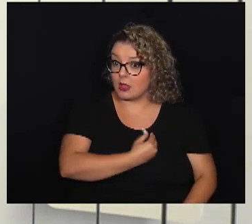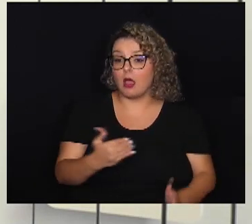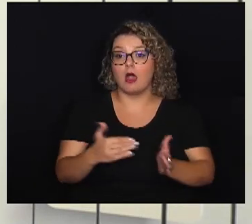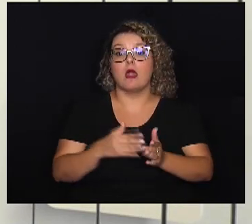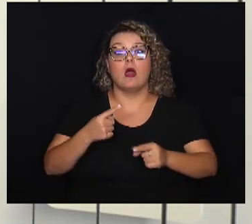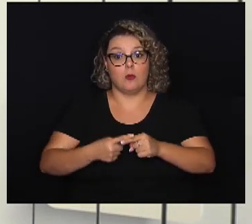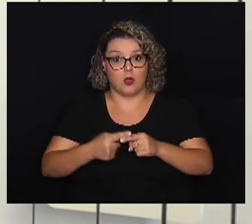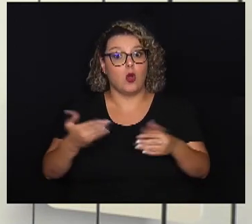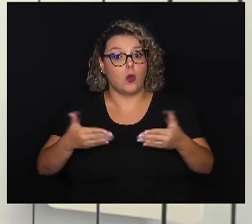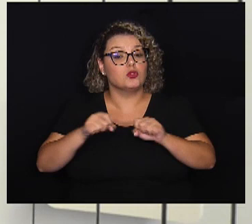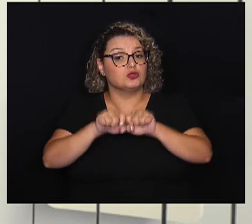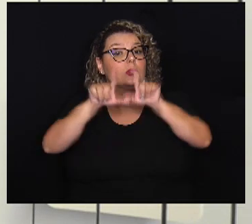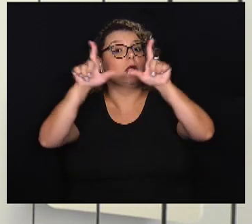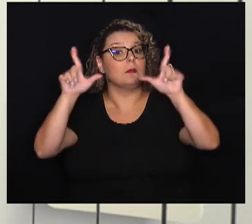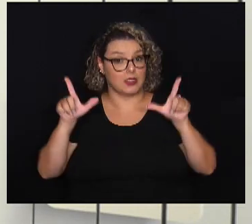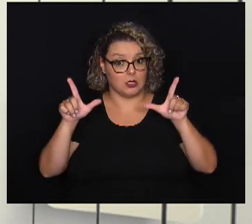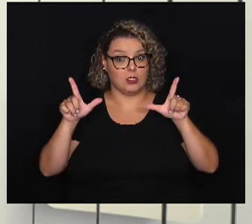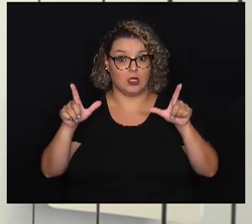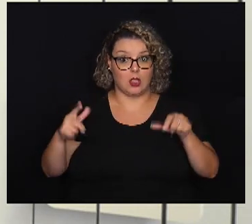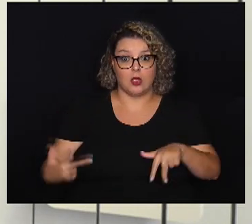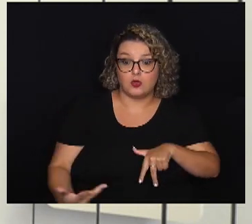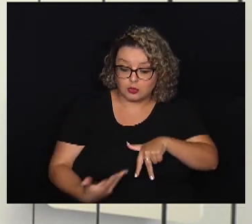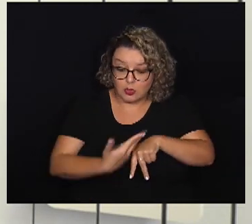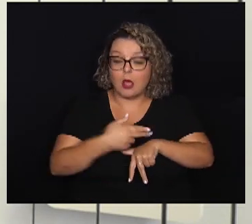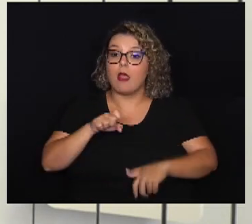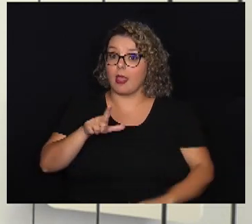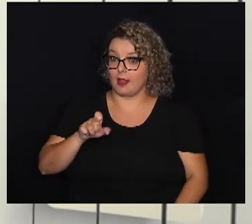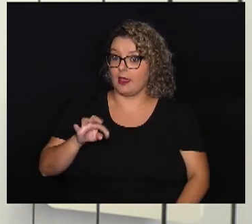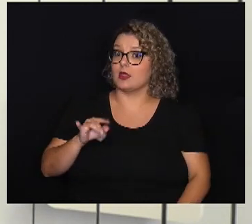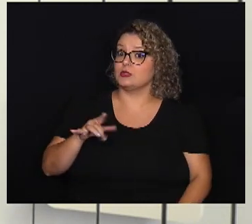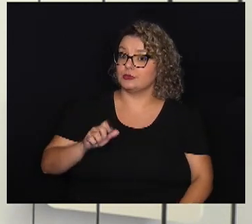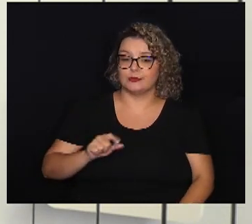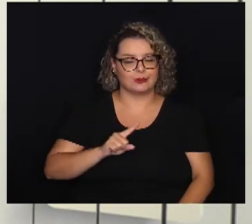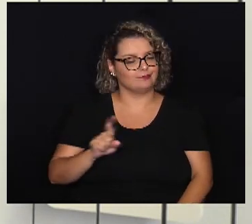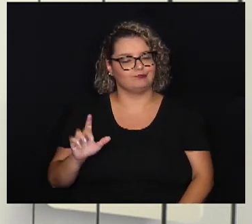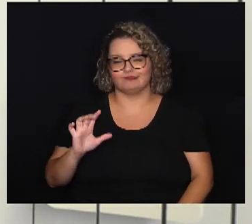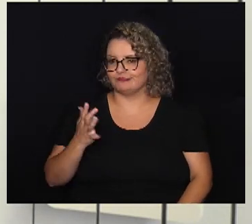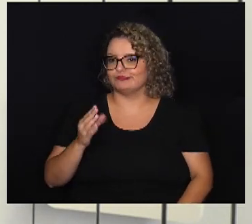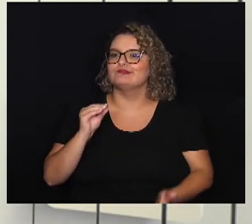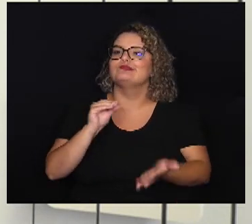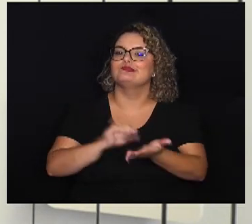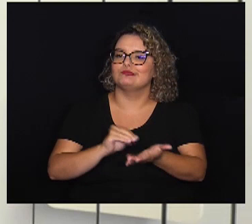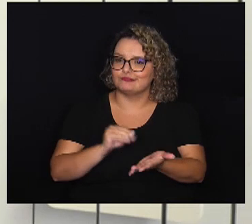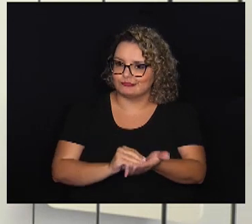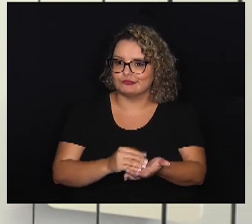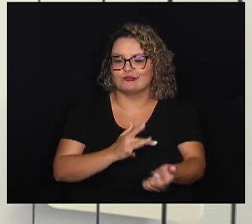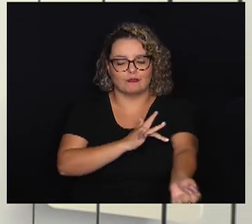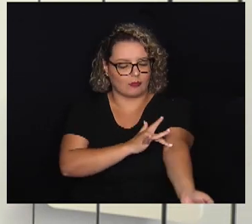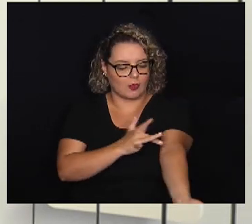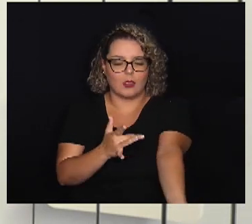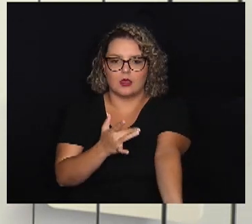porque hoje pela manhã uma cirurgia eletiva não aconteceu por falta de sangue